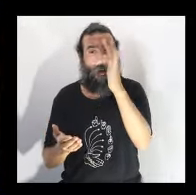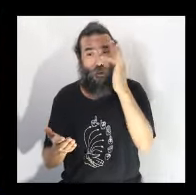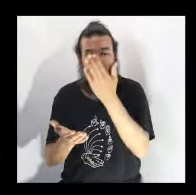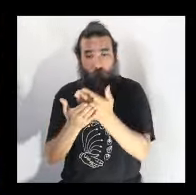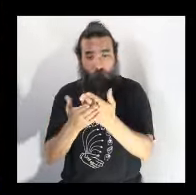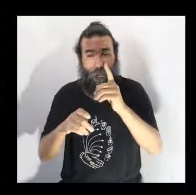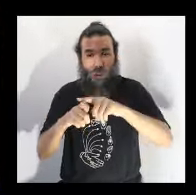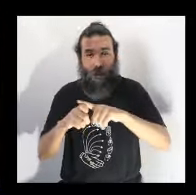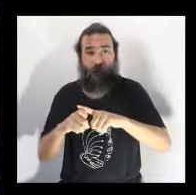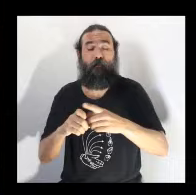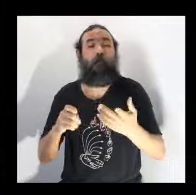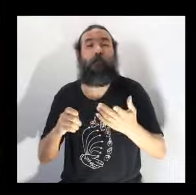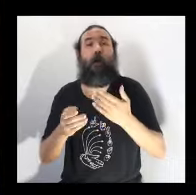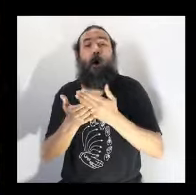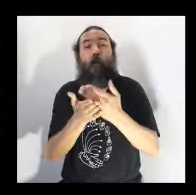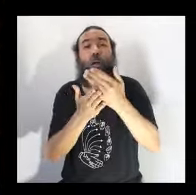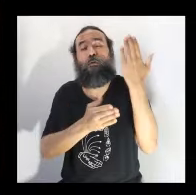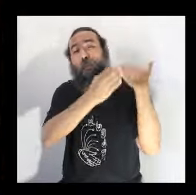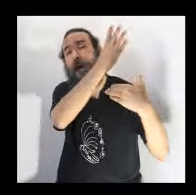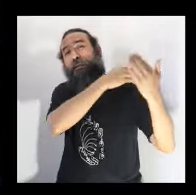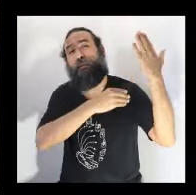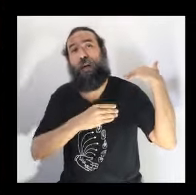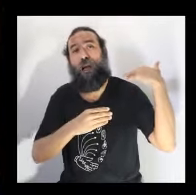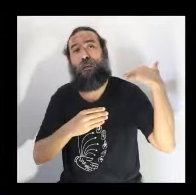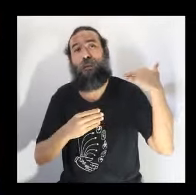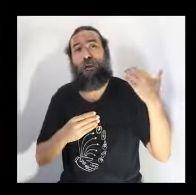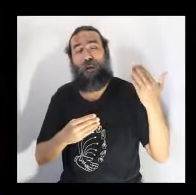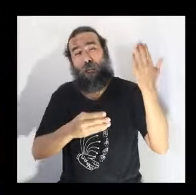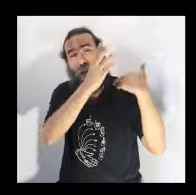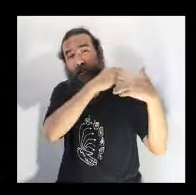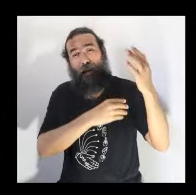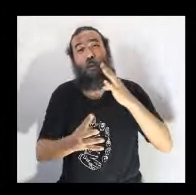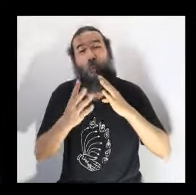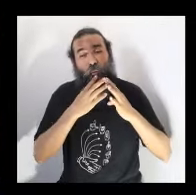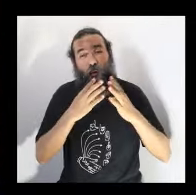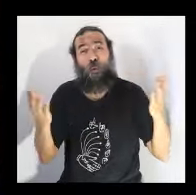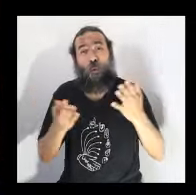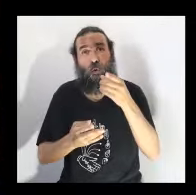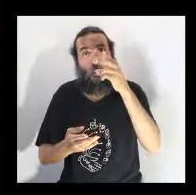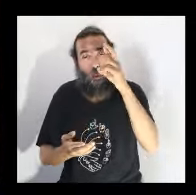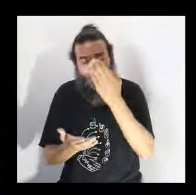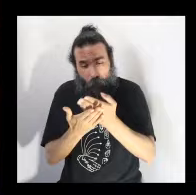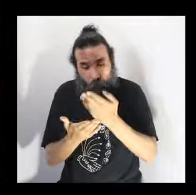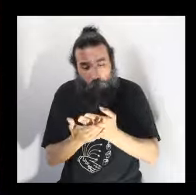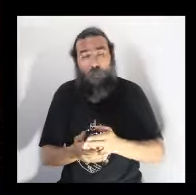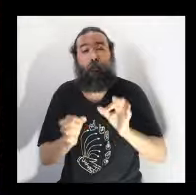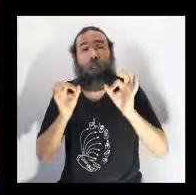também vieram de lá esse é o povo para descobrir o doutor tá confirmar